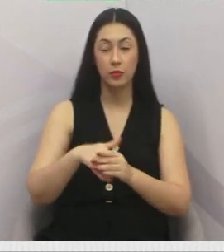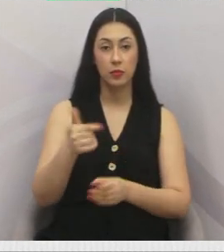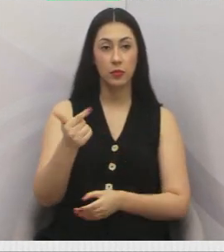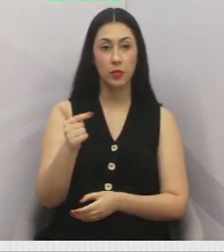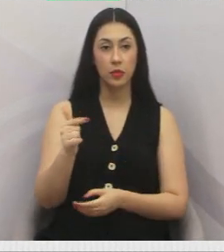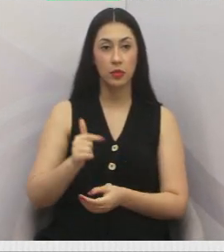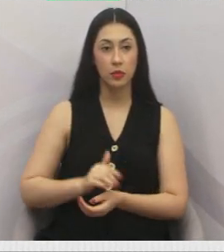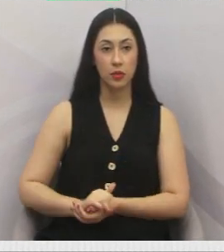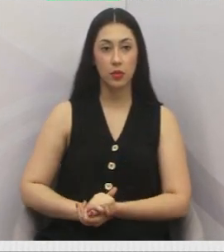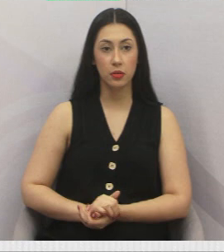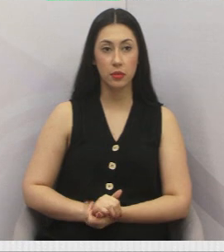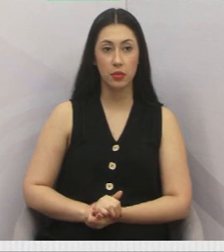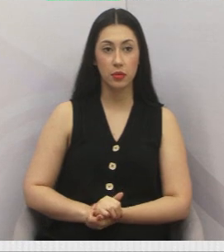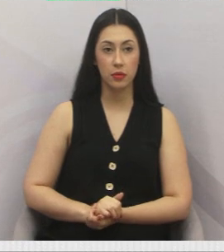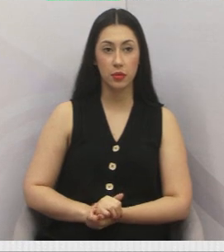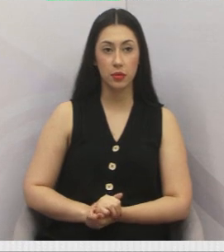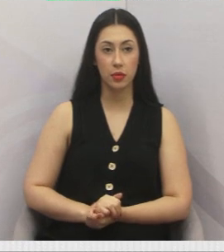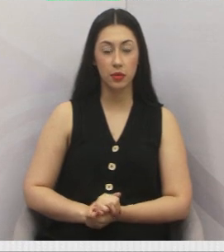branco.